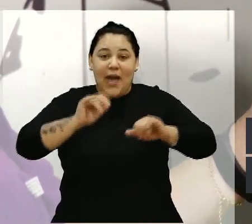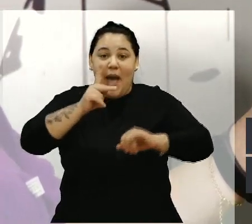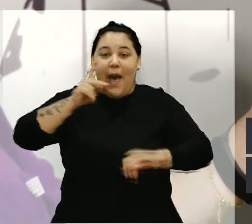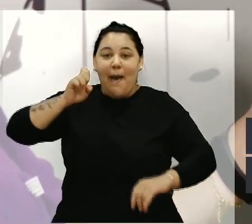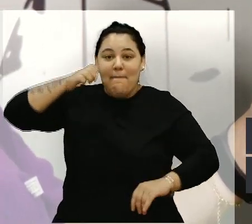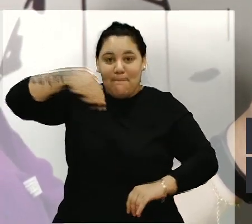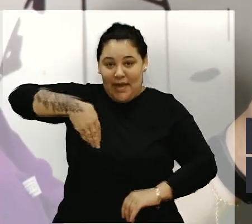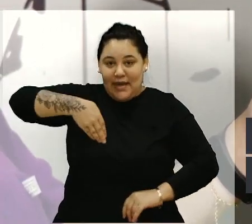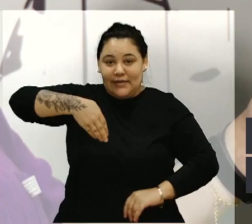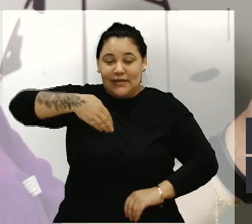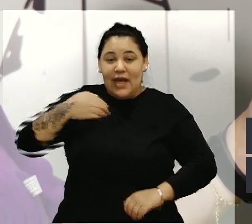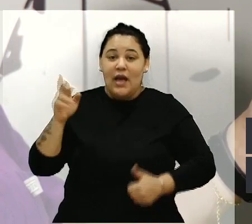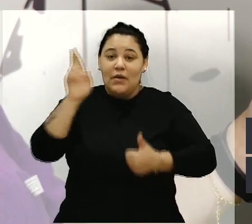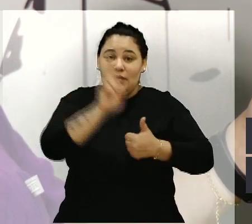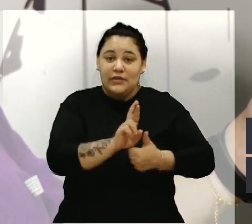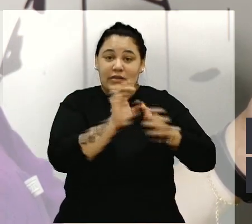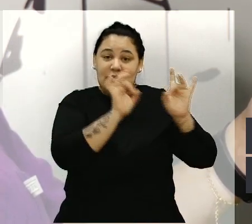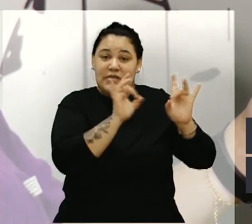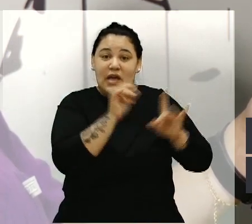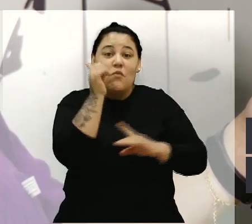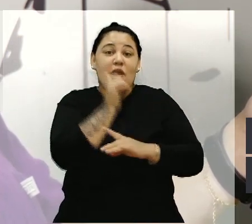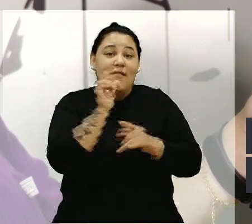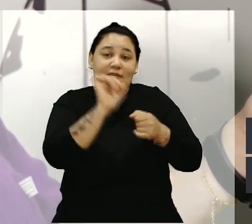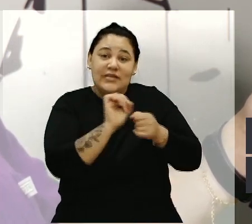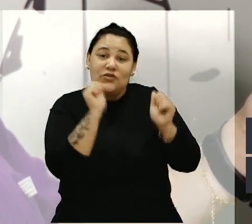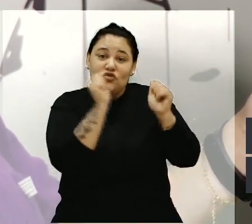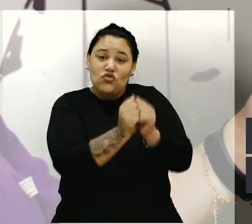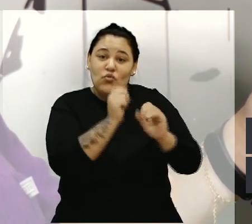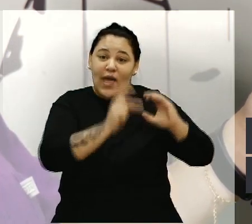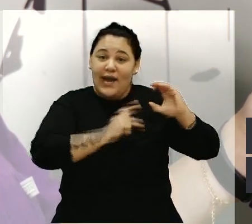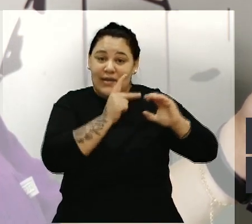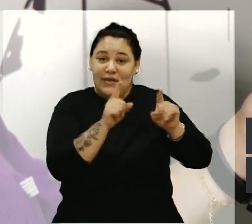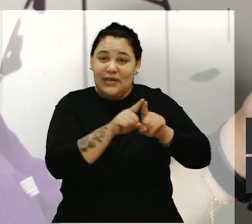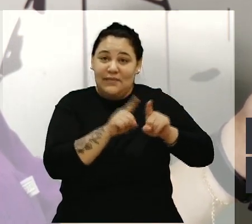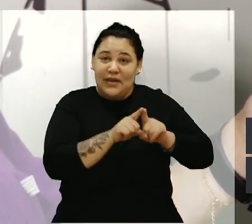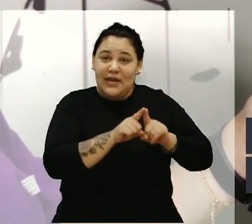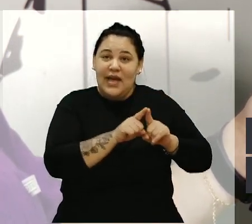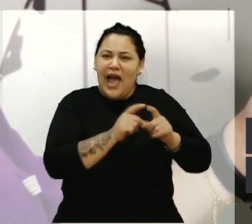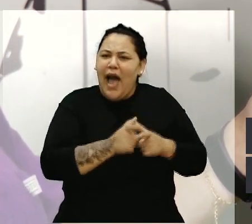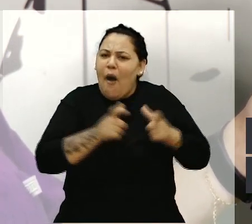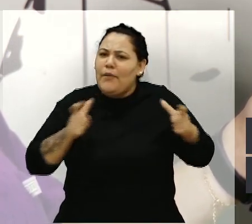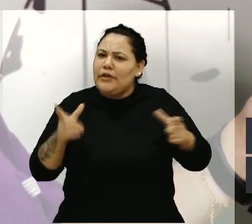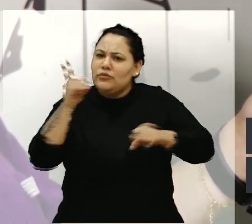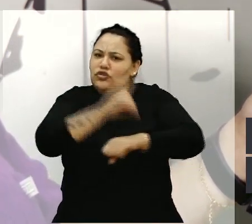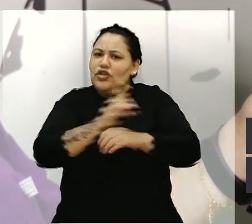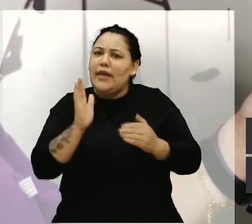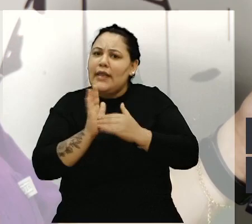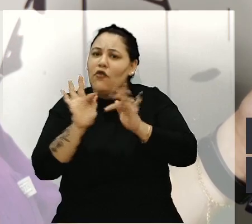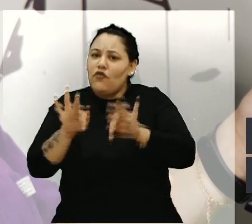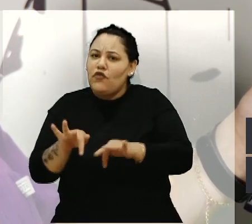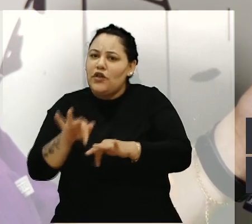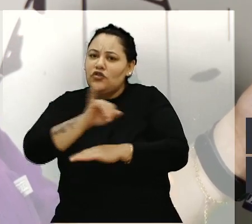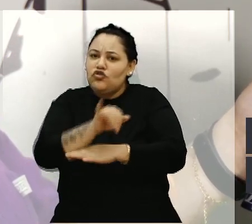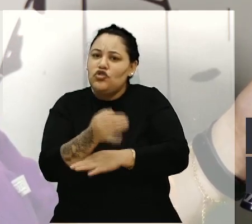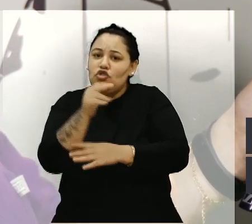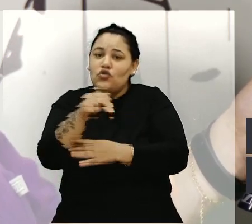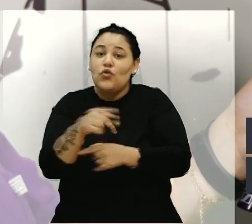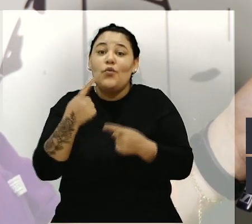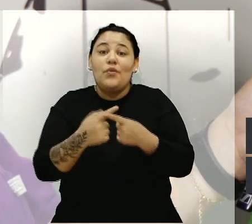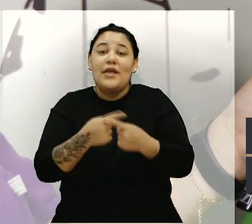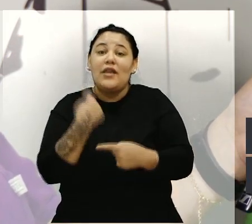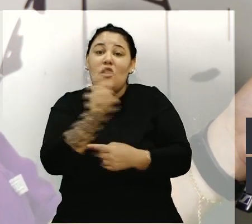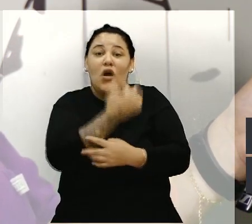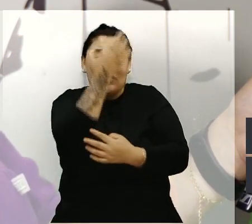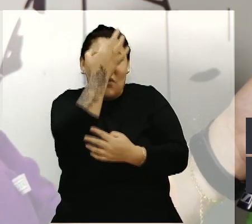Procuradoria Especial da Mulher, está fazendo aqui na Câmara. Nós prorrogamos até o final de junho, porque nós entendemos